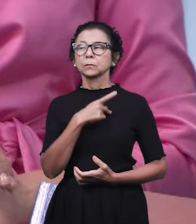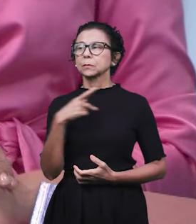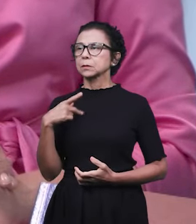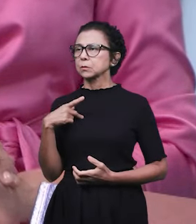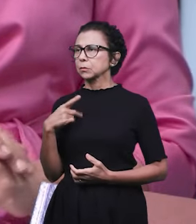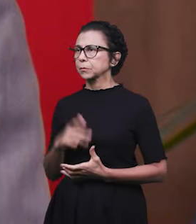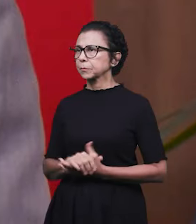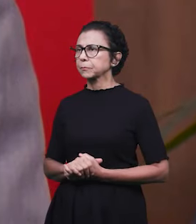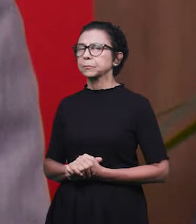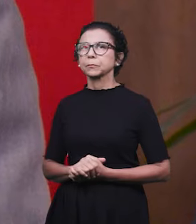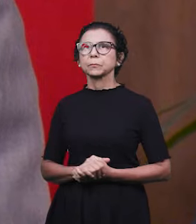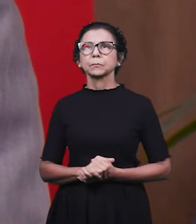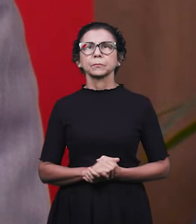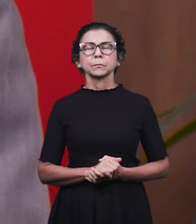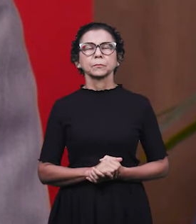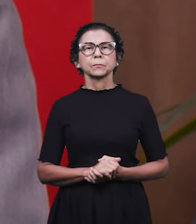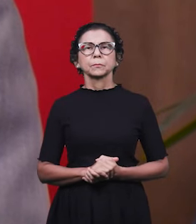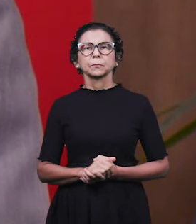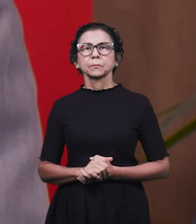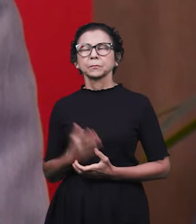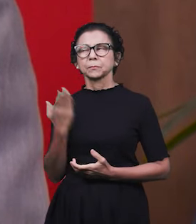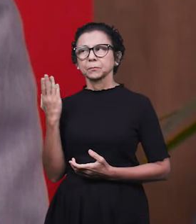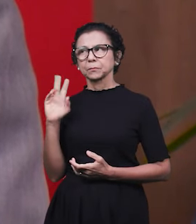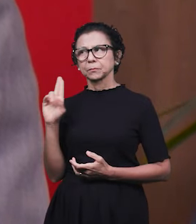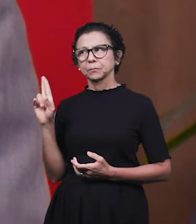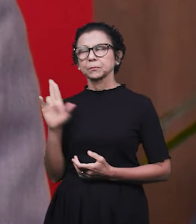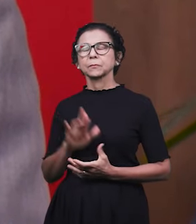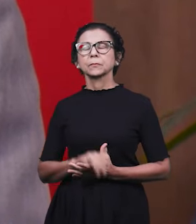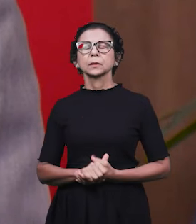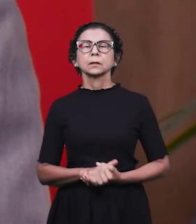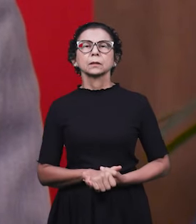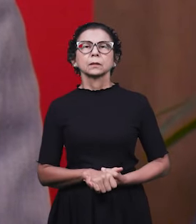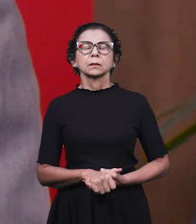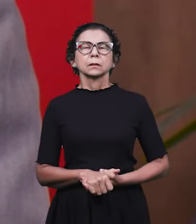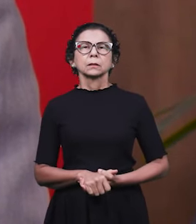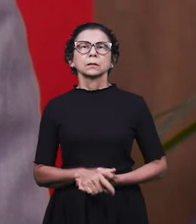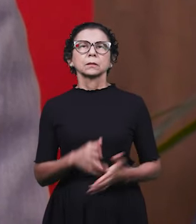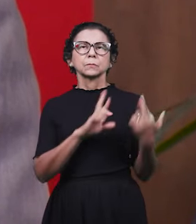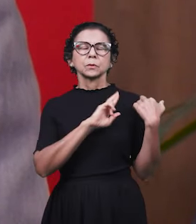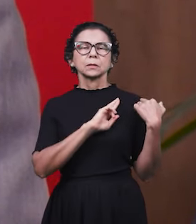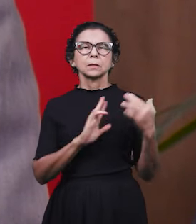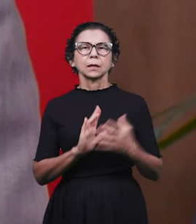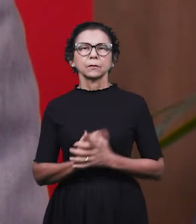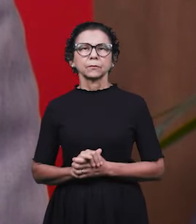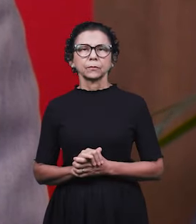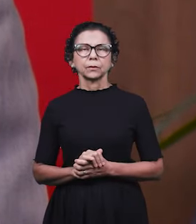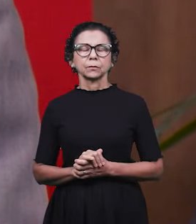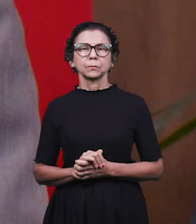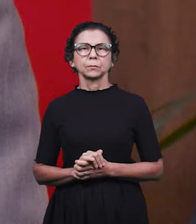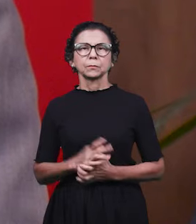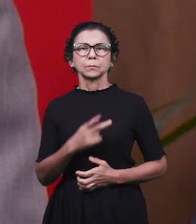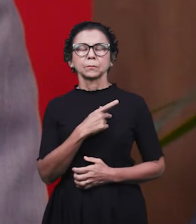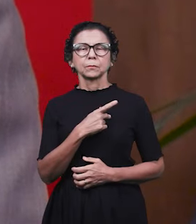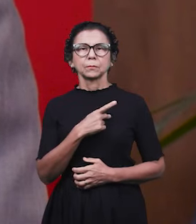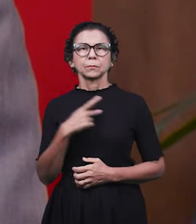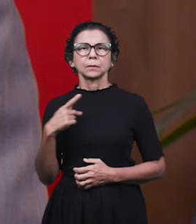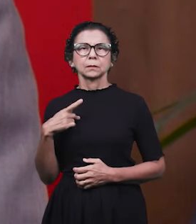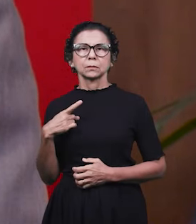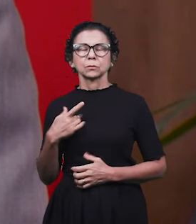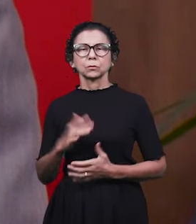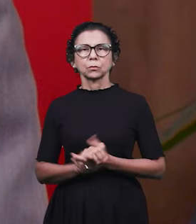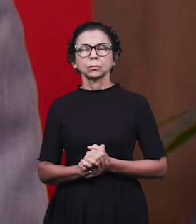Sim, podemos. O meu nome é Rodrigo, eu estou pastor na igreja de Parque Moscoso, em